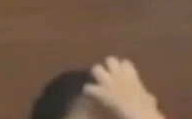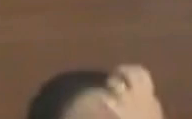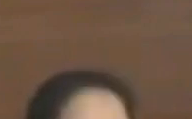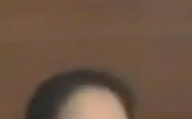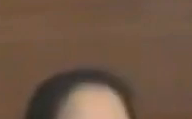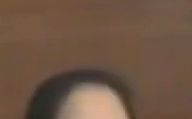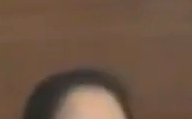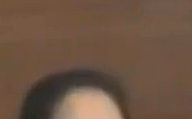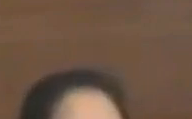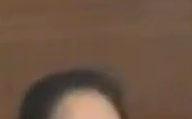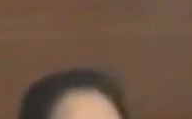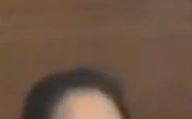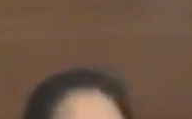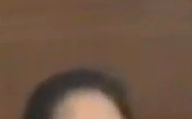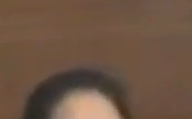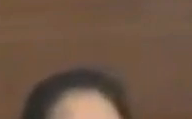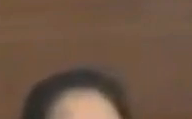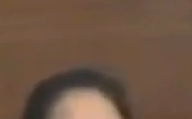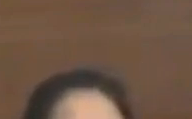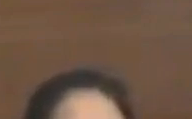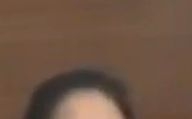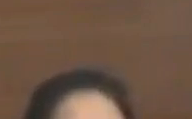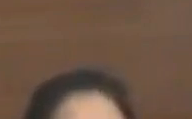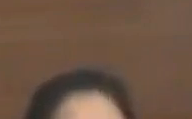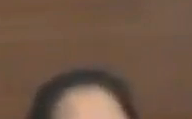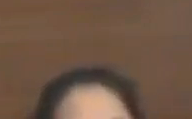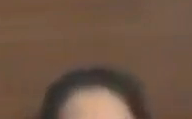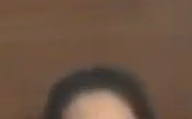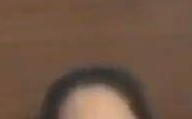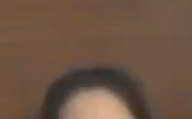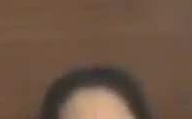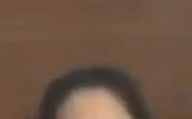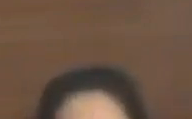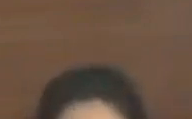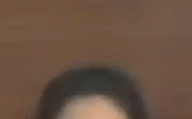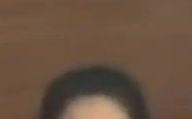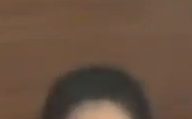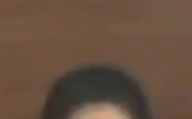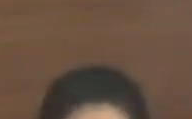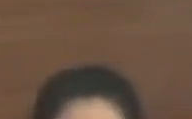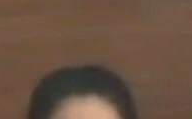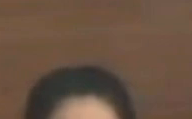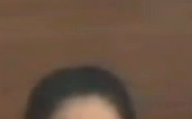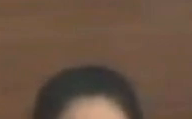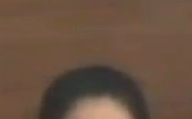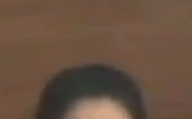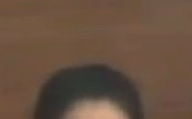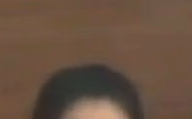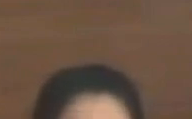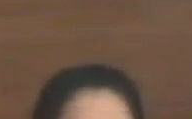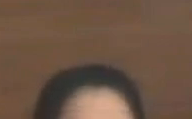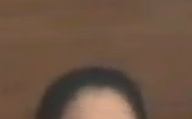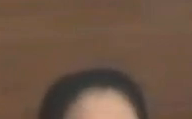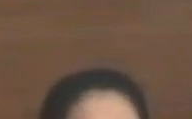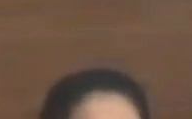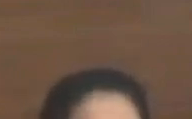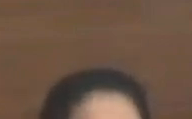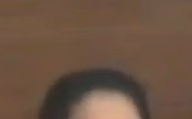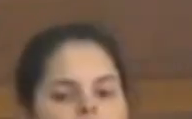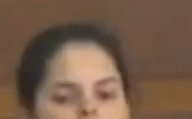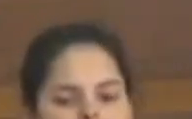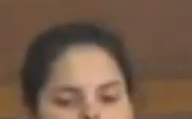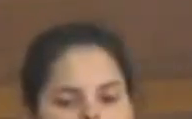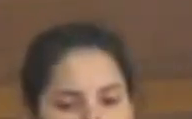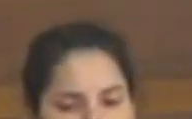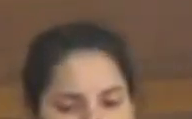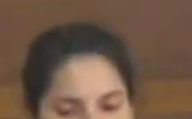a vereadora Luciana fez. Um excelente trabalho. Parabéns, vereadora, por esses 2 anos de trabalho na frente aí da liderança,